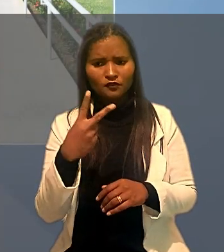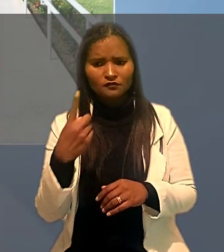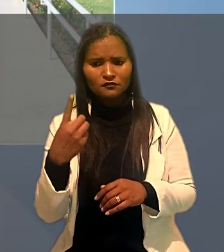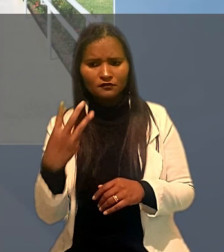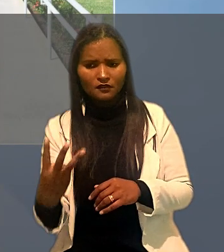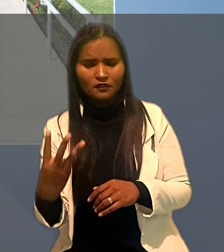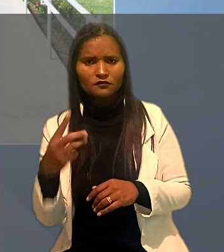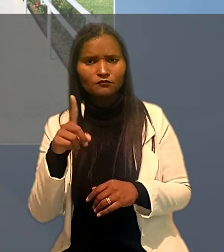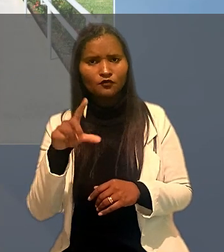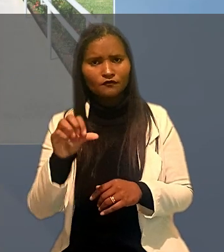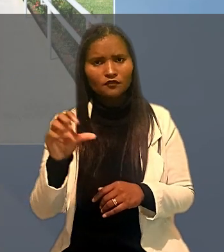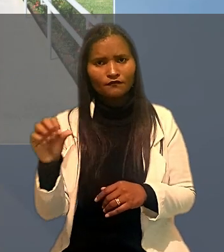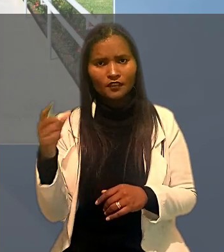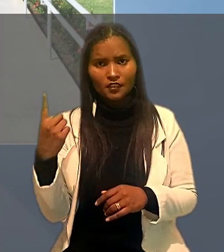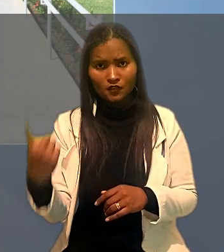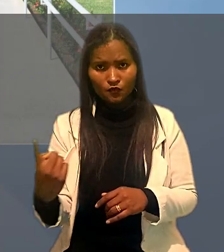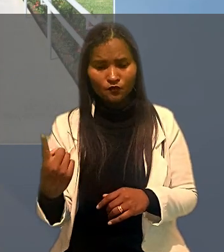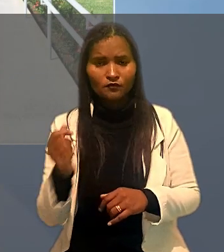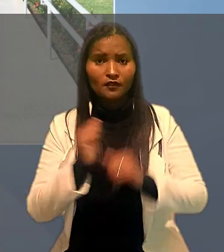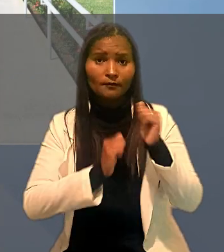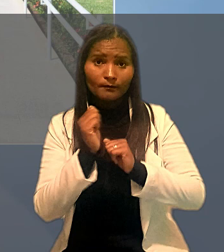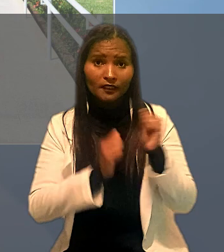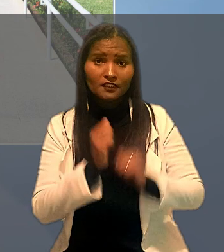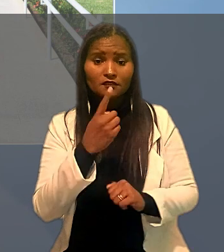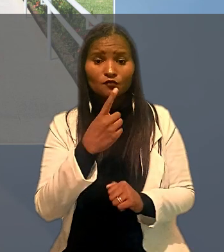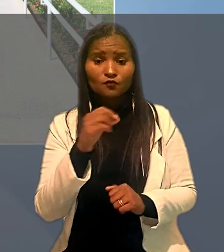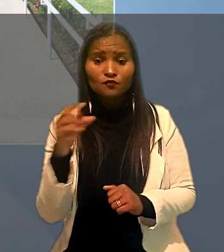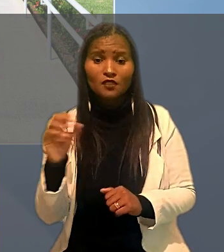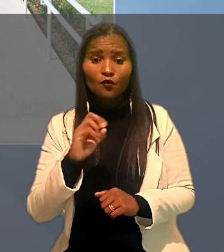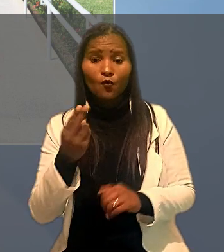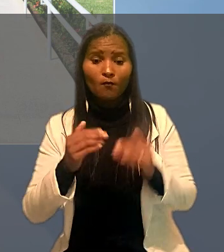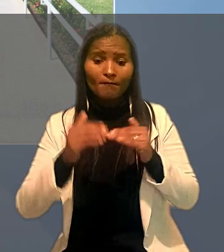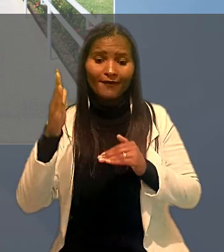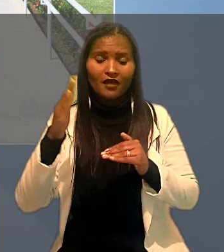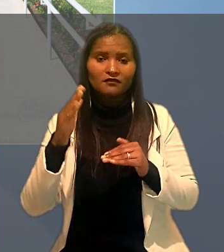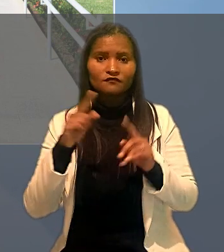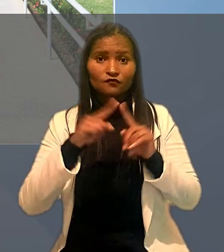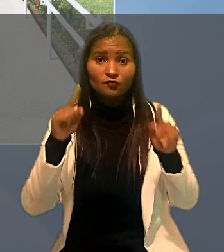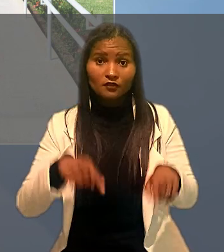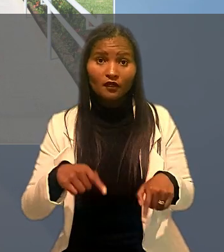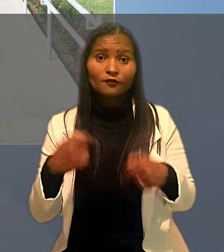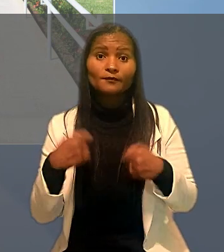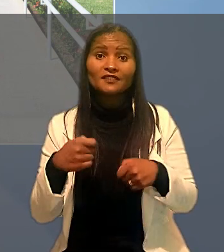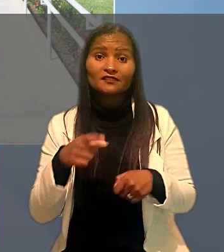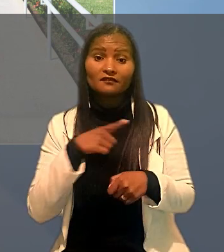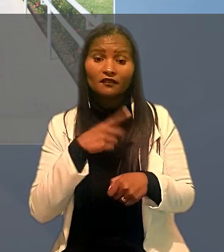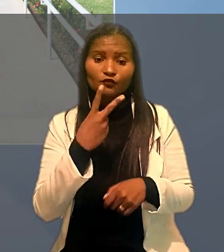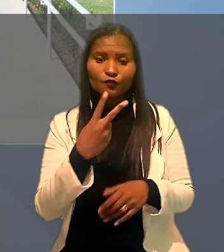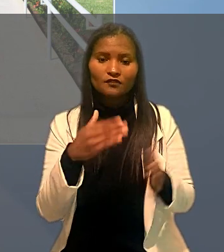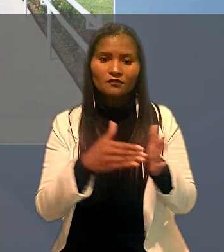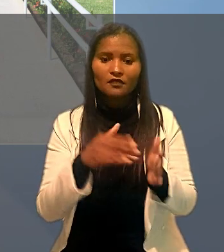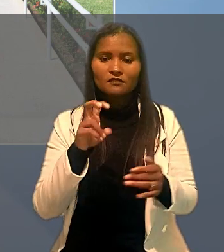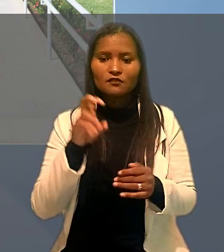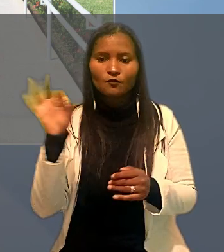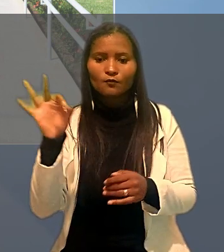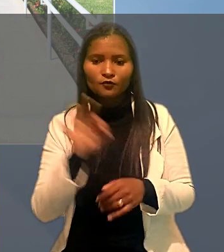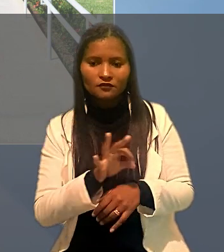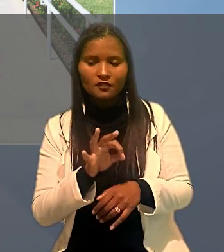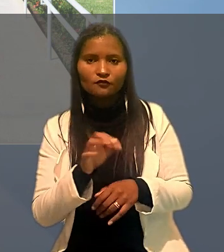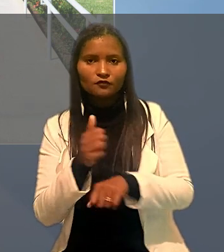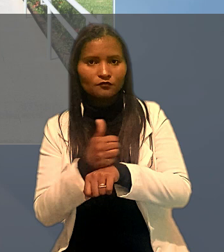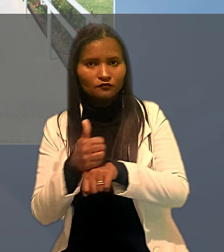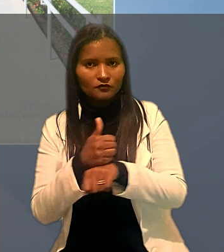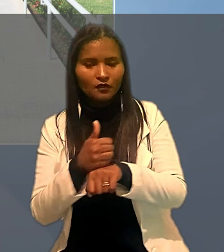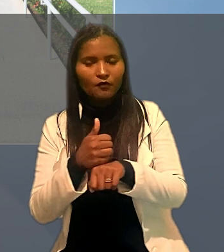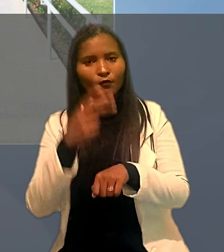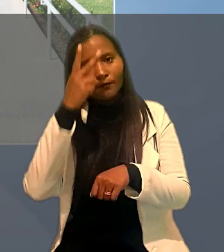de 1991, empresas com 100 ou mais empregados devem preencher de 2% a 5% dos